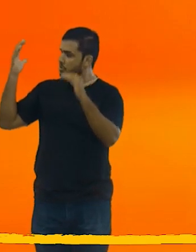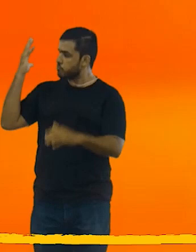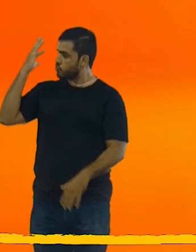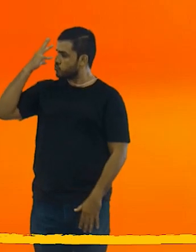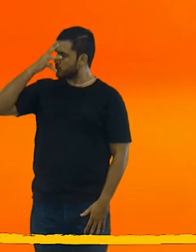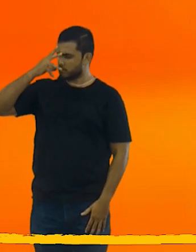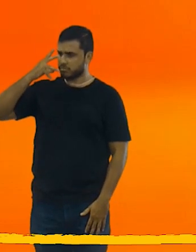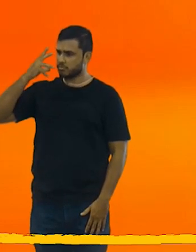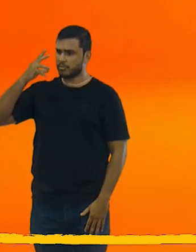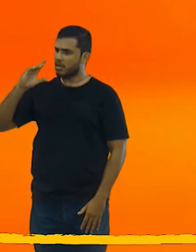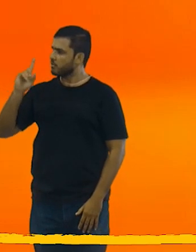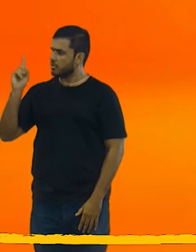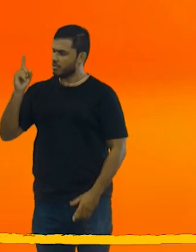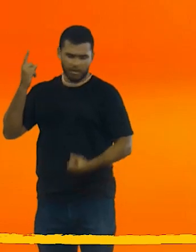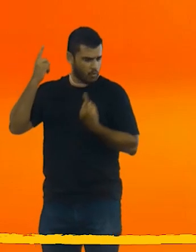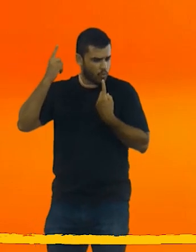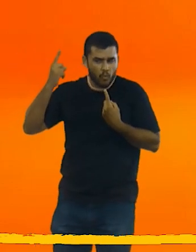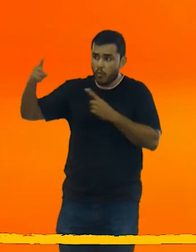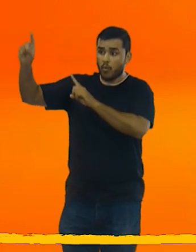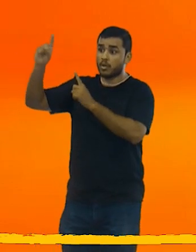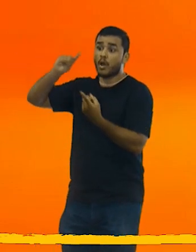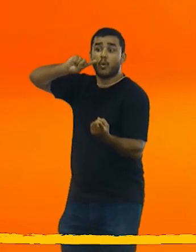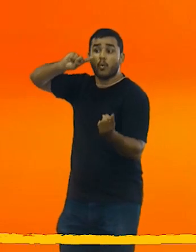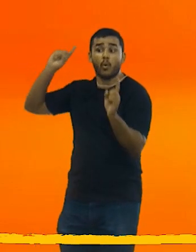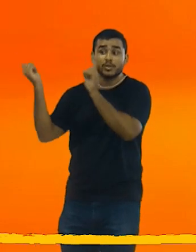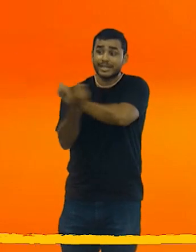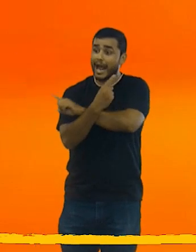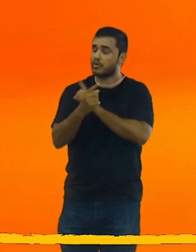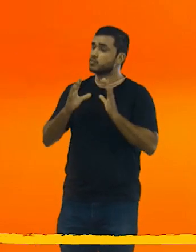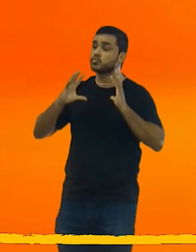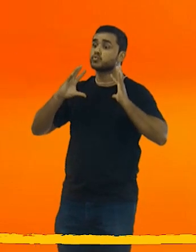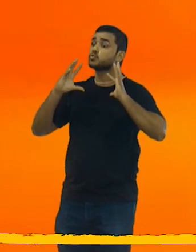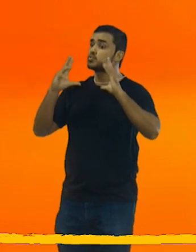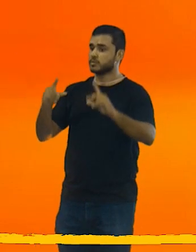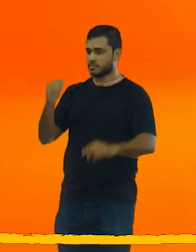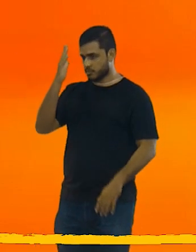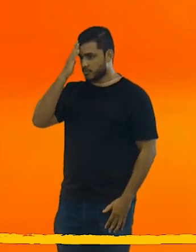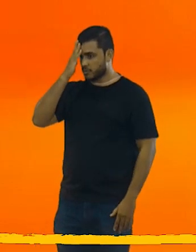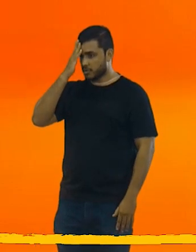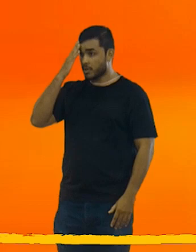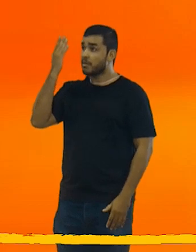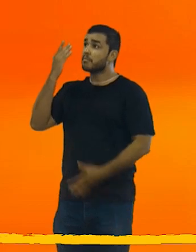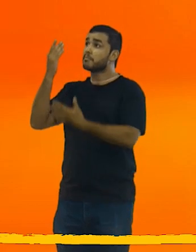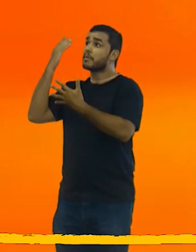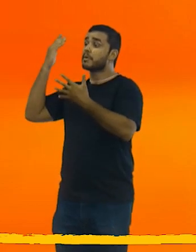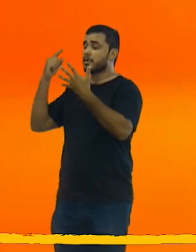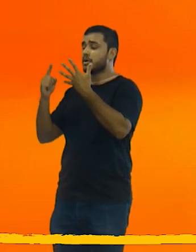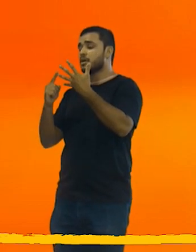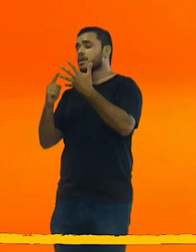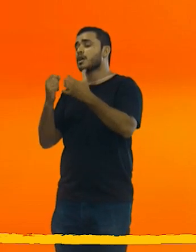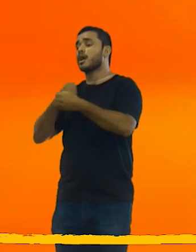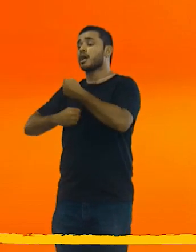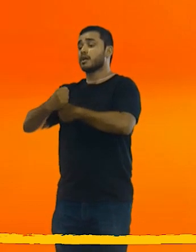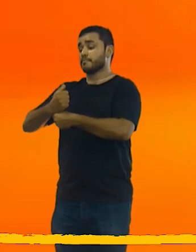belo, em 1916, com o mundo mergulhado na Primeira Guerra Mundial.